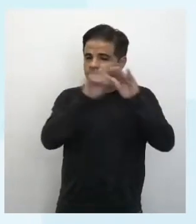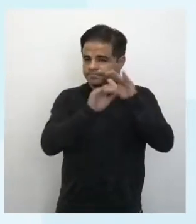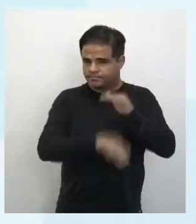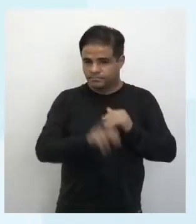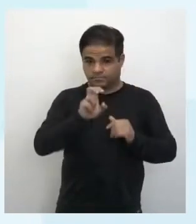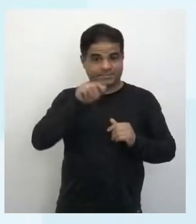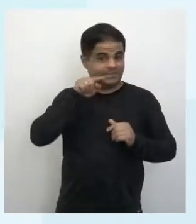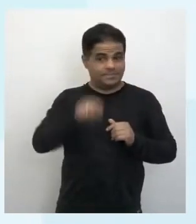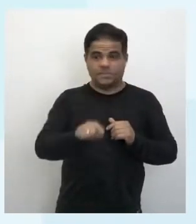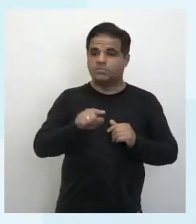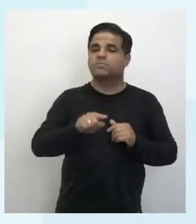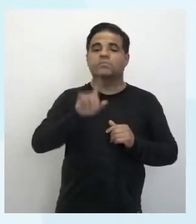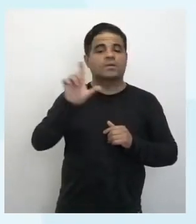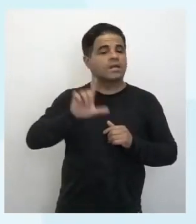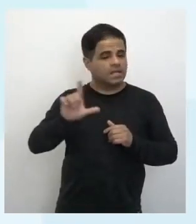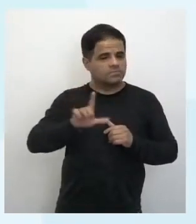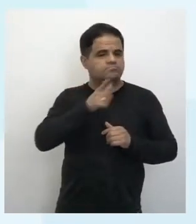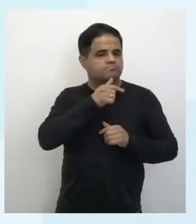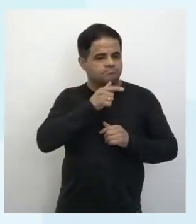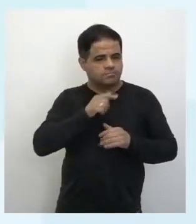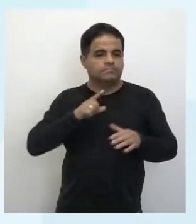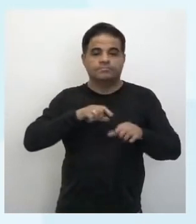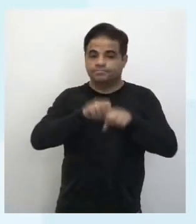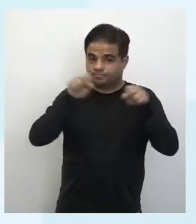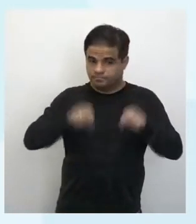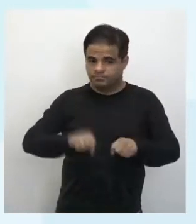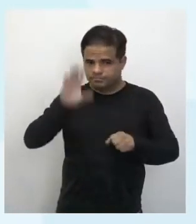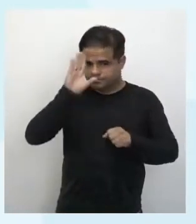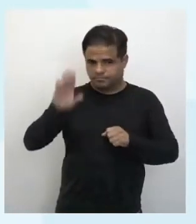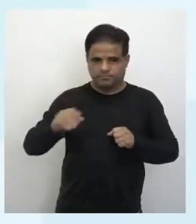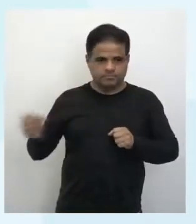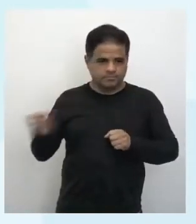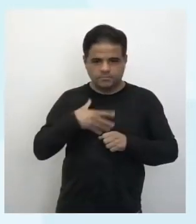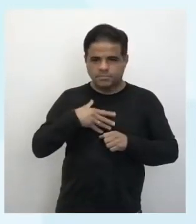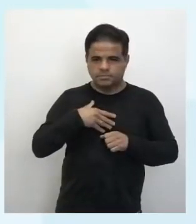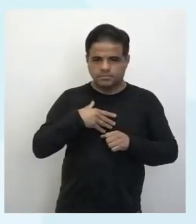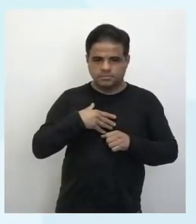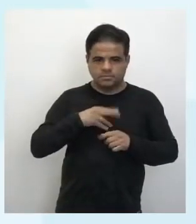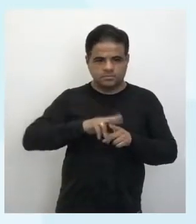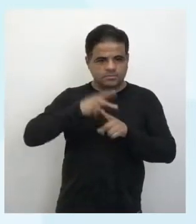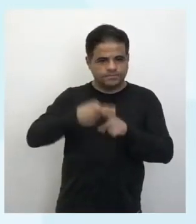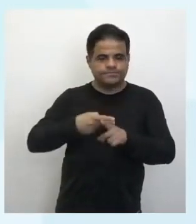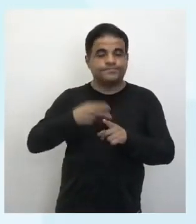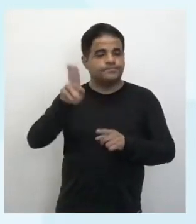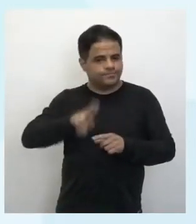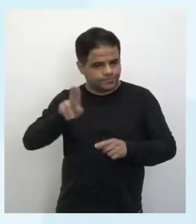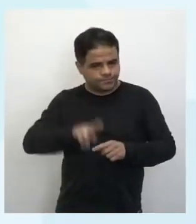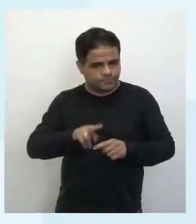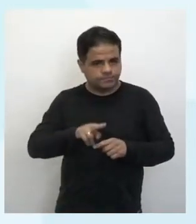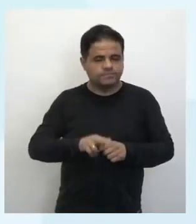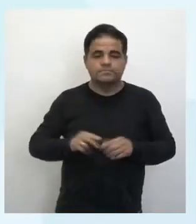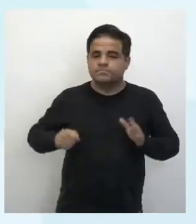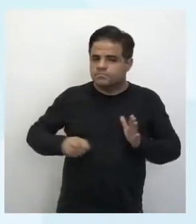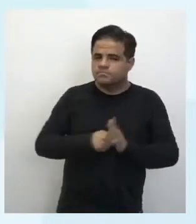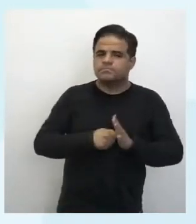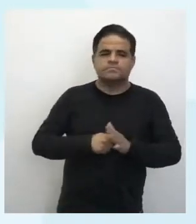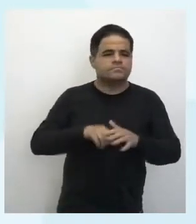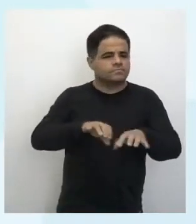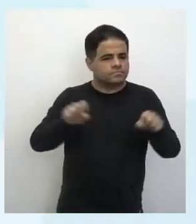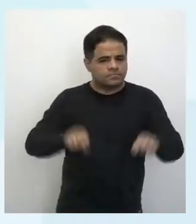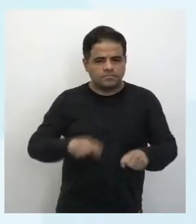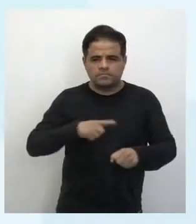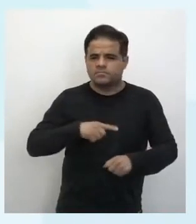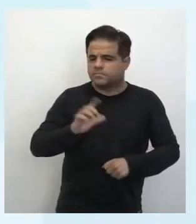armazenamento de 5 mil litros, o sistema tem como principal inovação o duplo reuso. A instalação do sistema teve